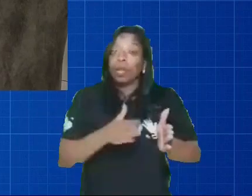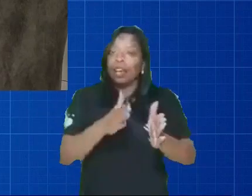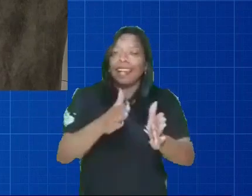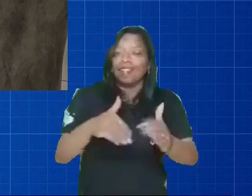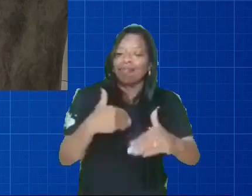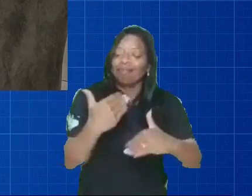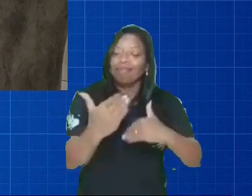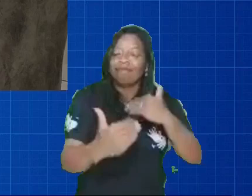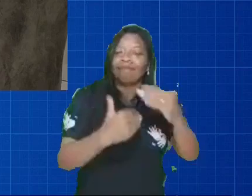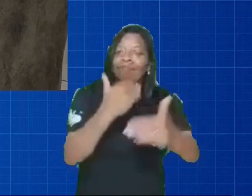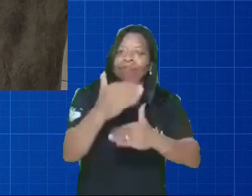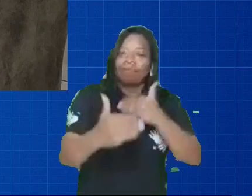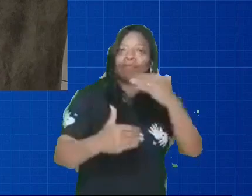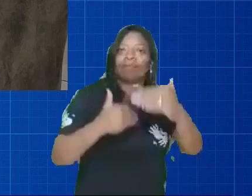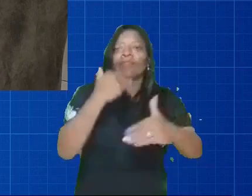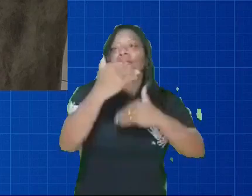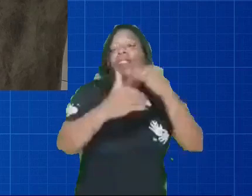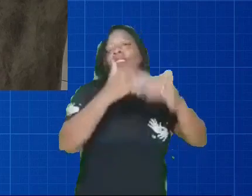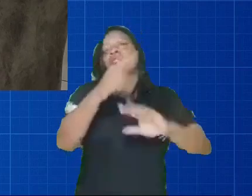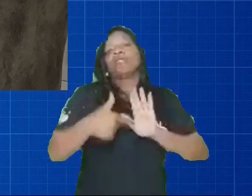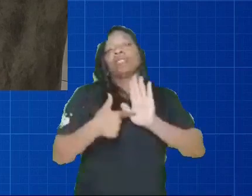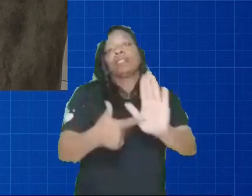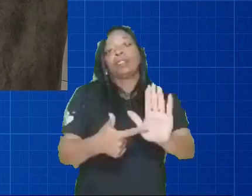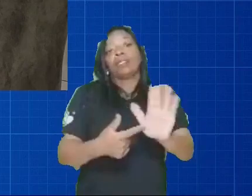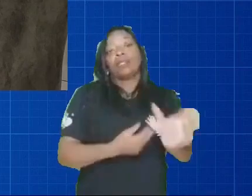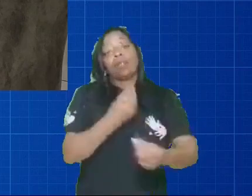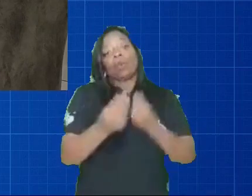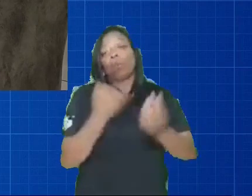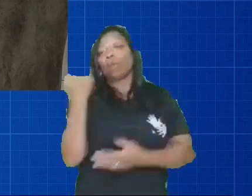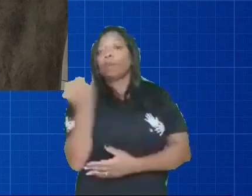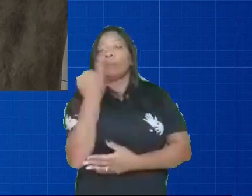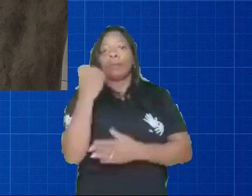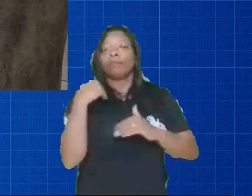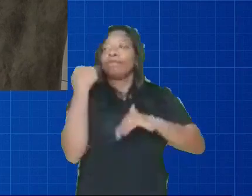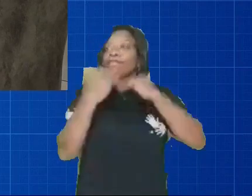ambientais, compreendemos esses processos, né? Então,